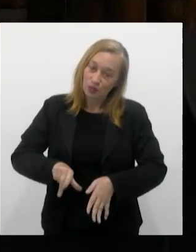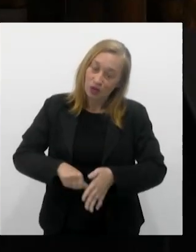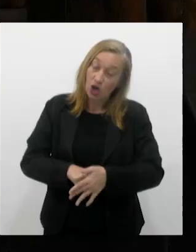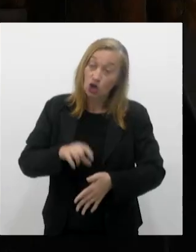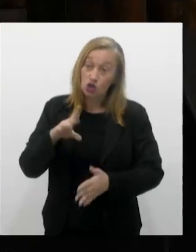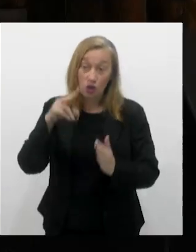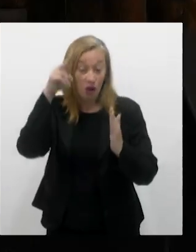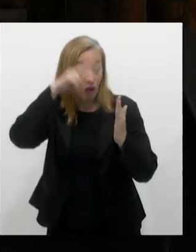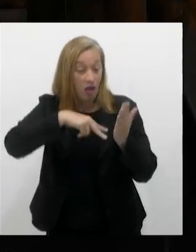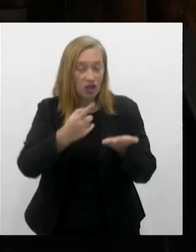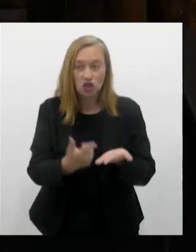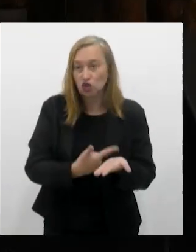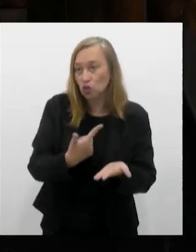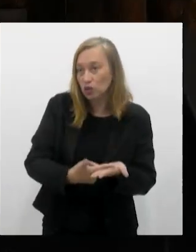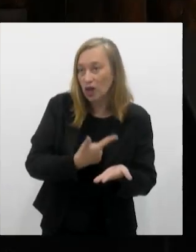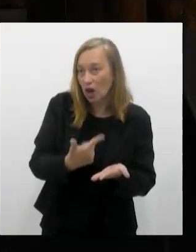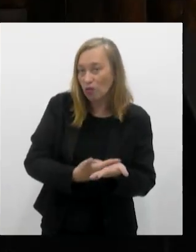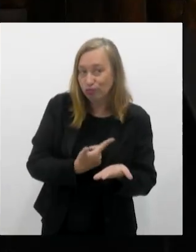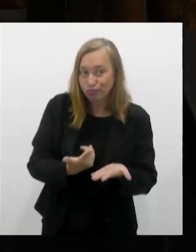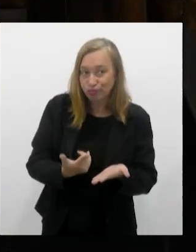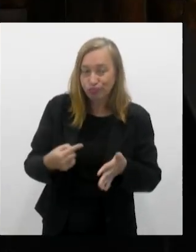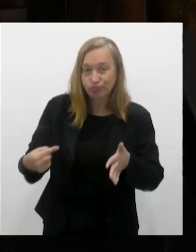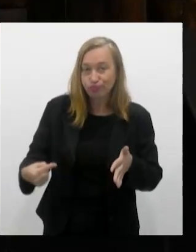os jornais. É um escândalo